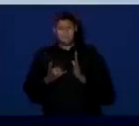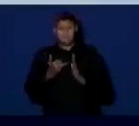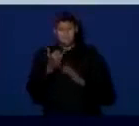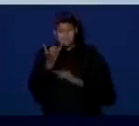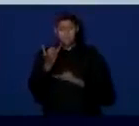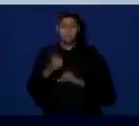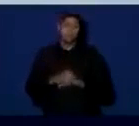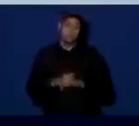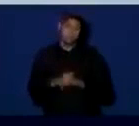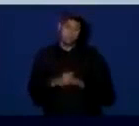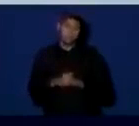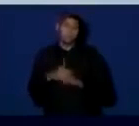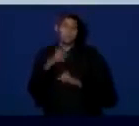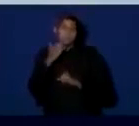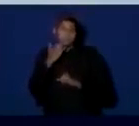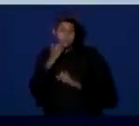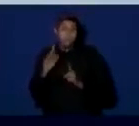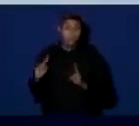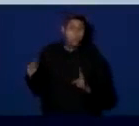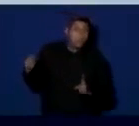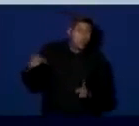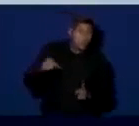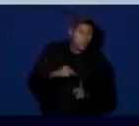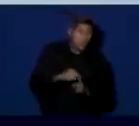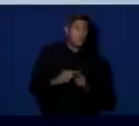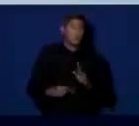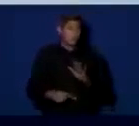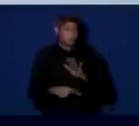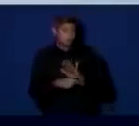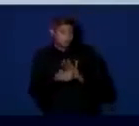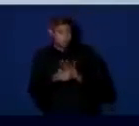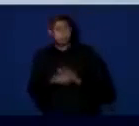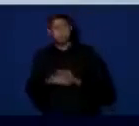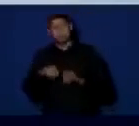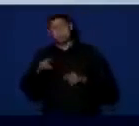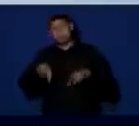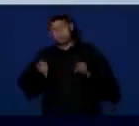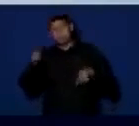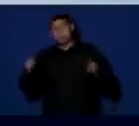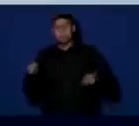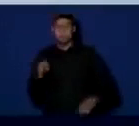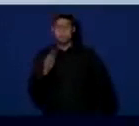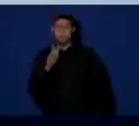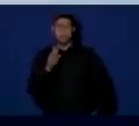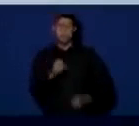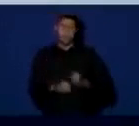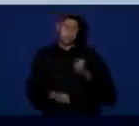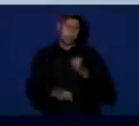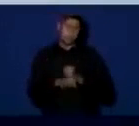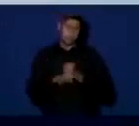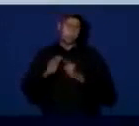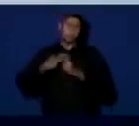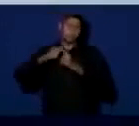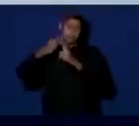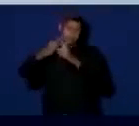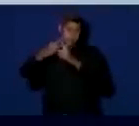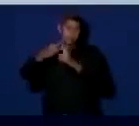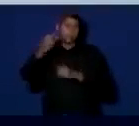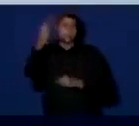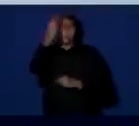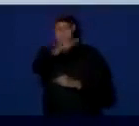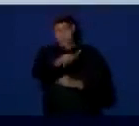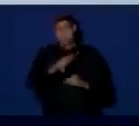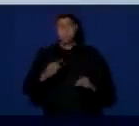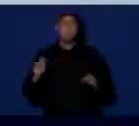mais elevada. Eles estavam buscando um objetivo numa média de 5 anos acima do target